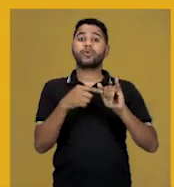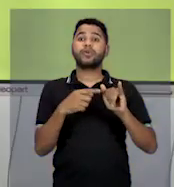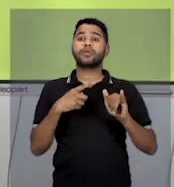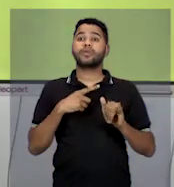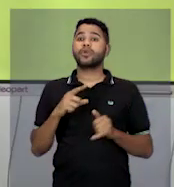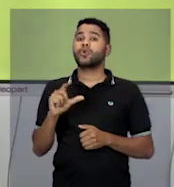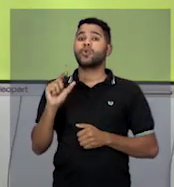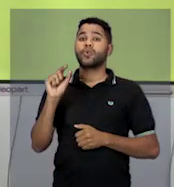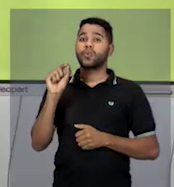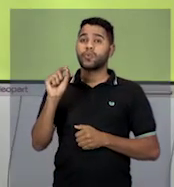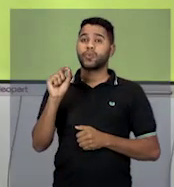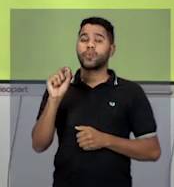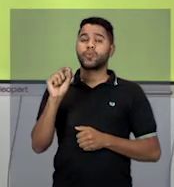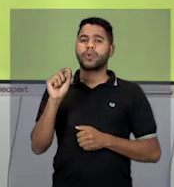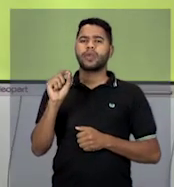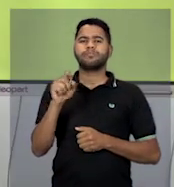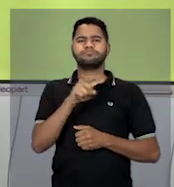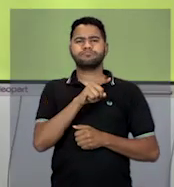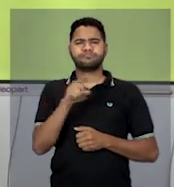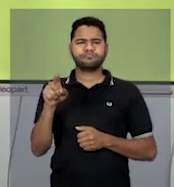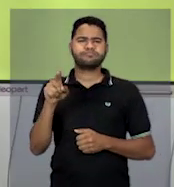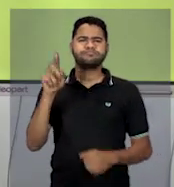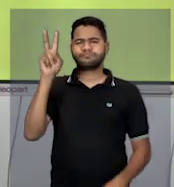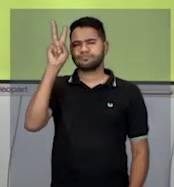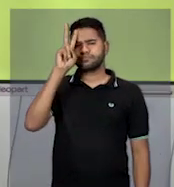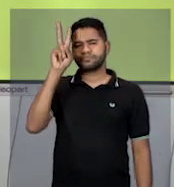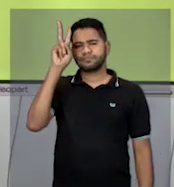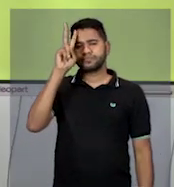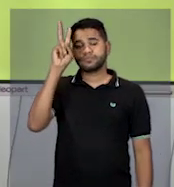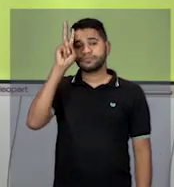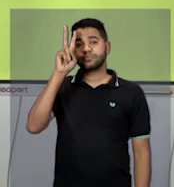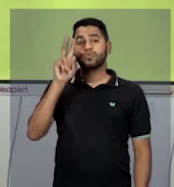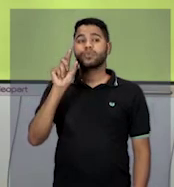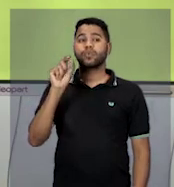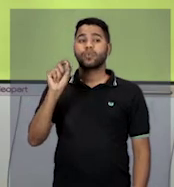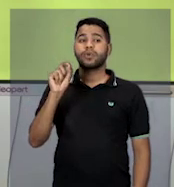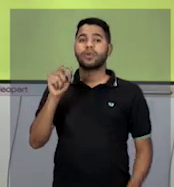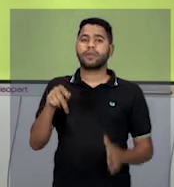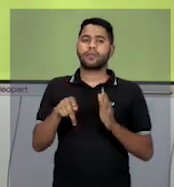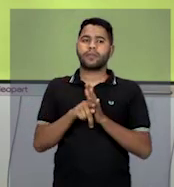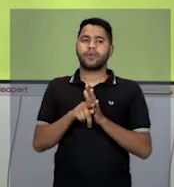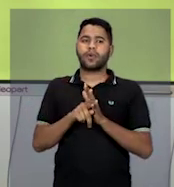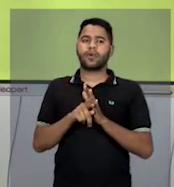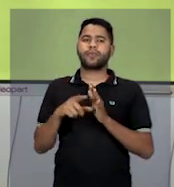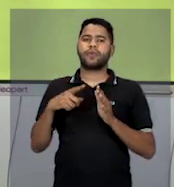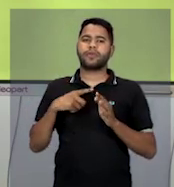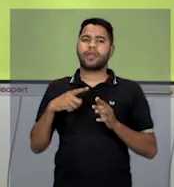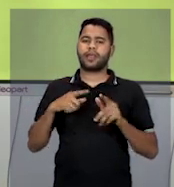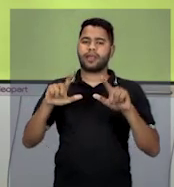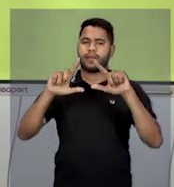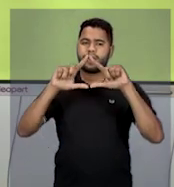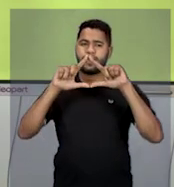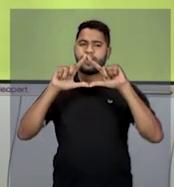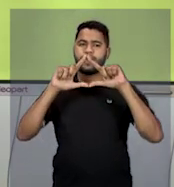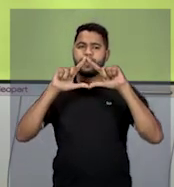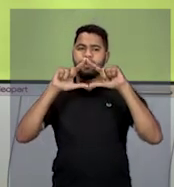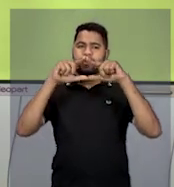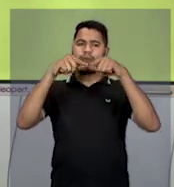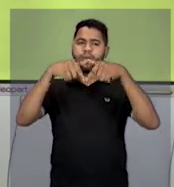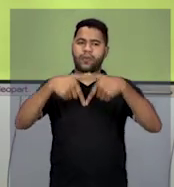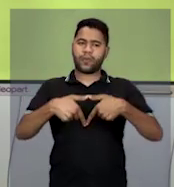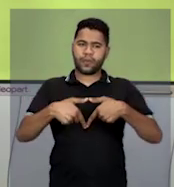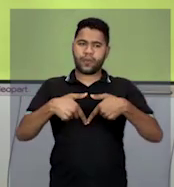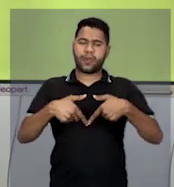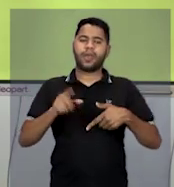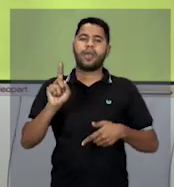existe aquilo, né, que vocês devem estar lembrados, que é a pirâmide invertida. Então, no